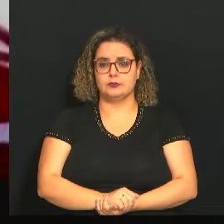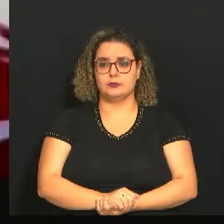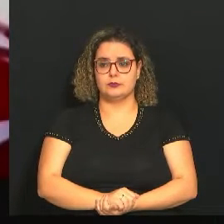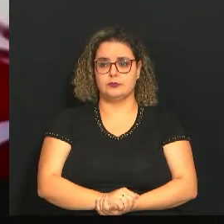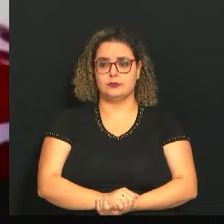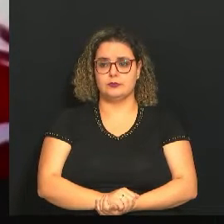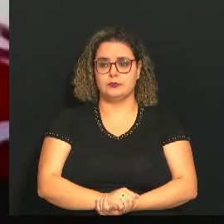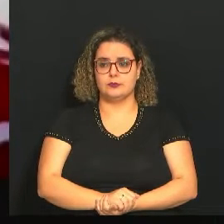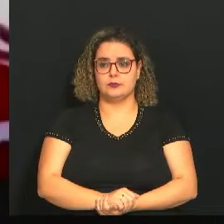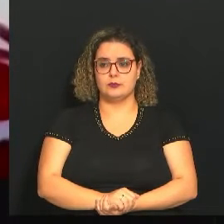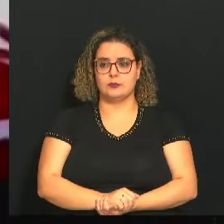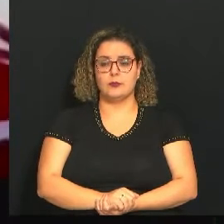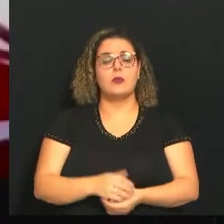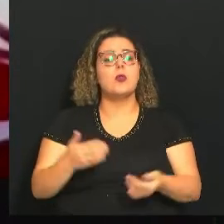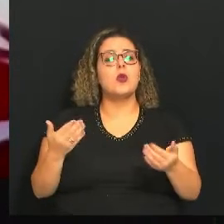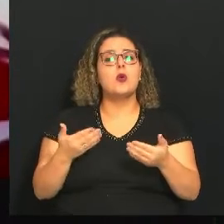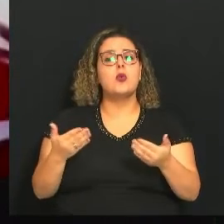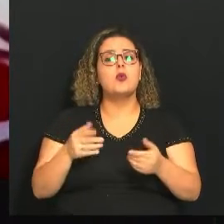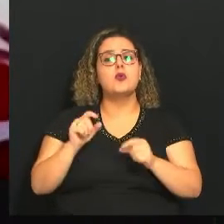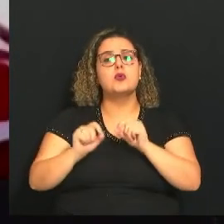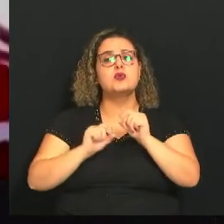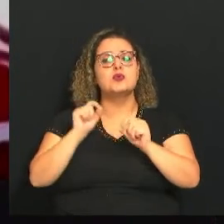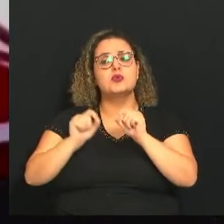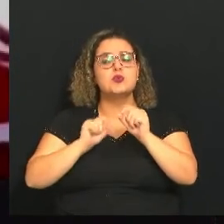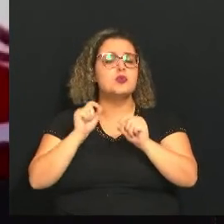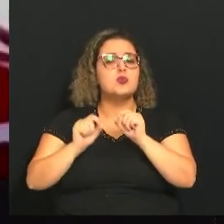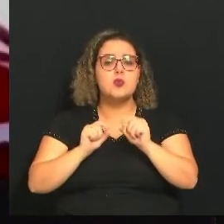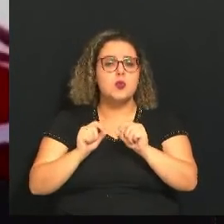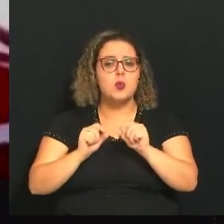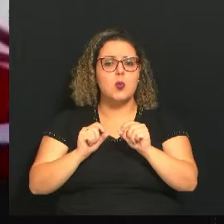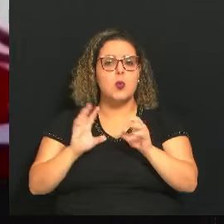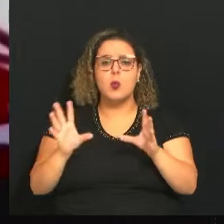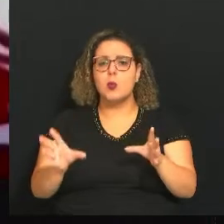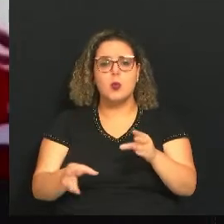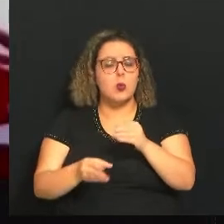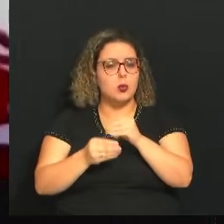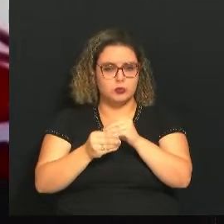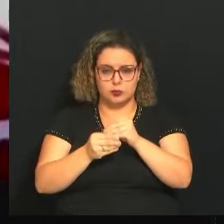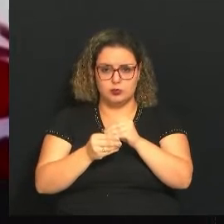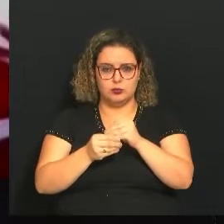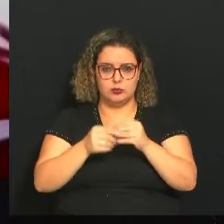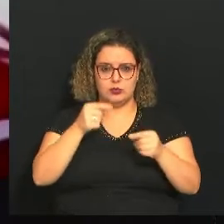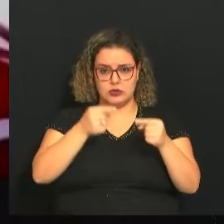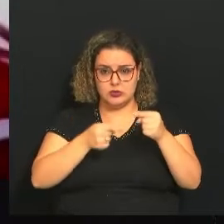bimestre. Então, hoje, o que a gente conclui já de imediato nessa discussão?